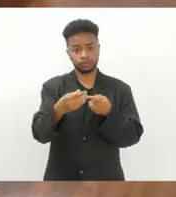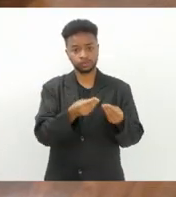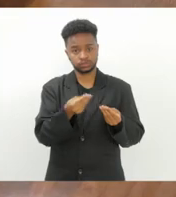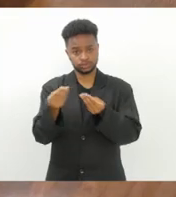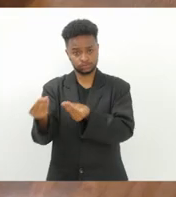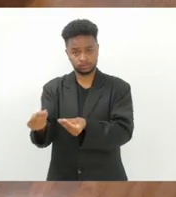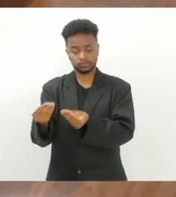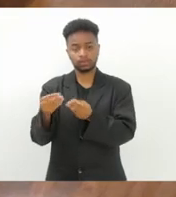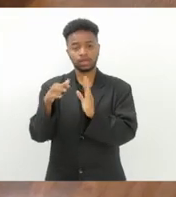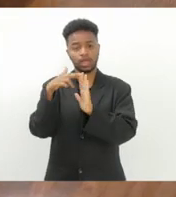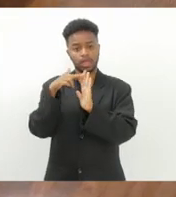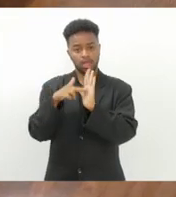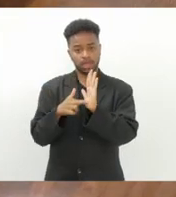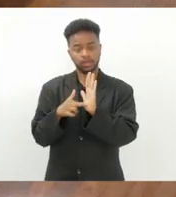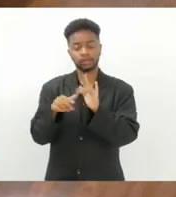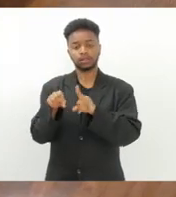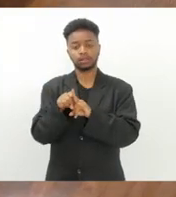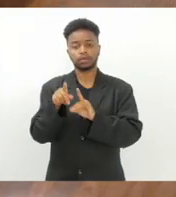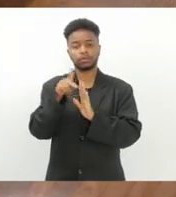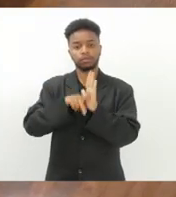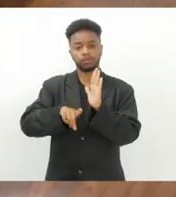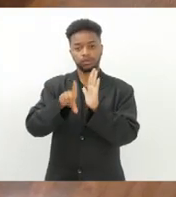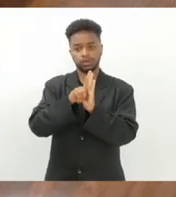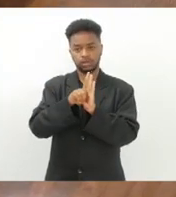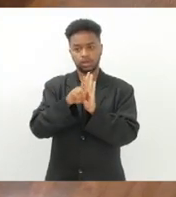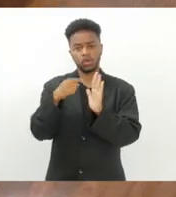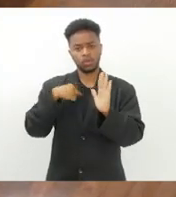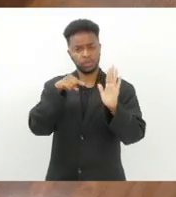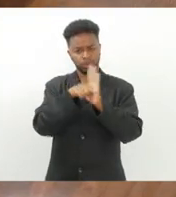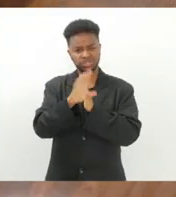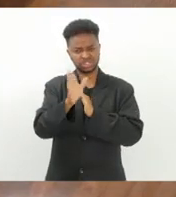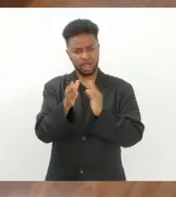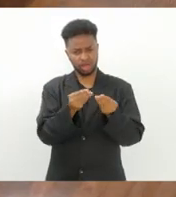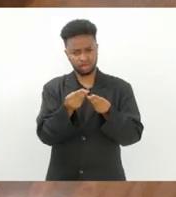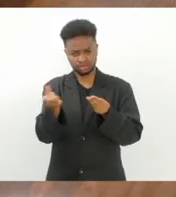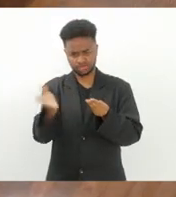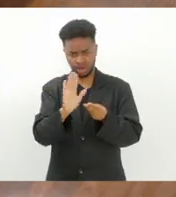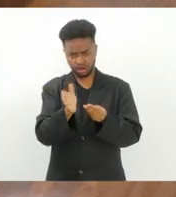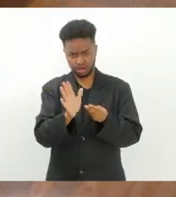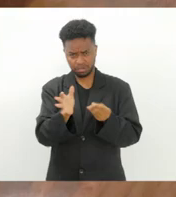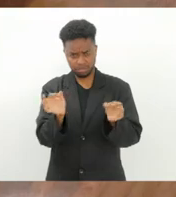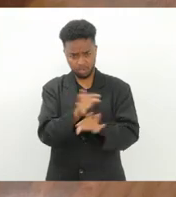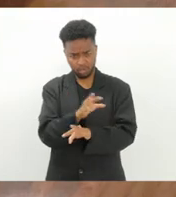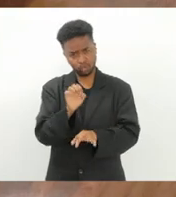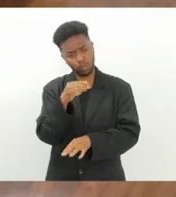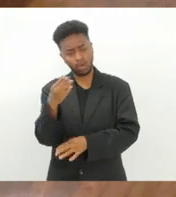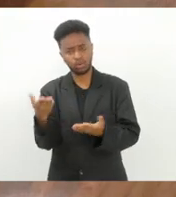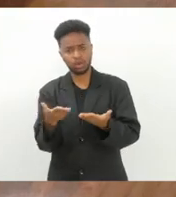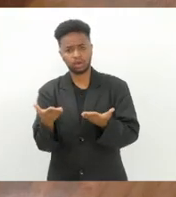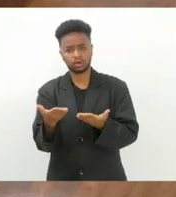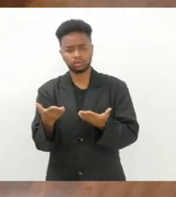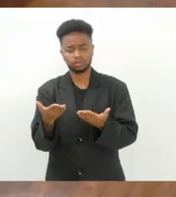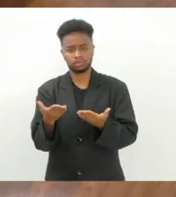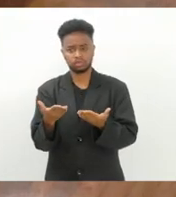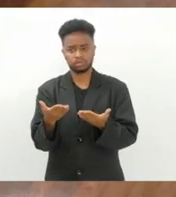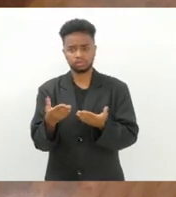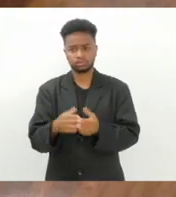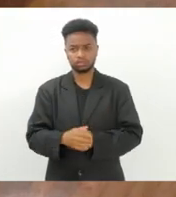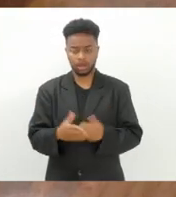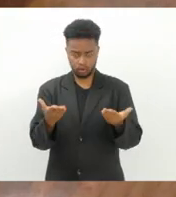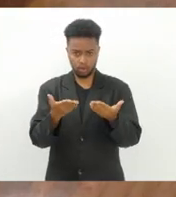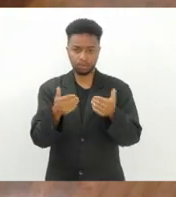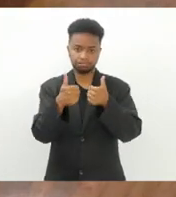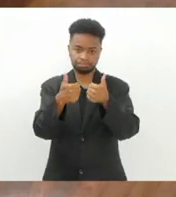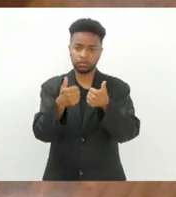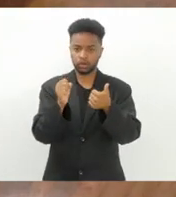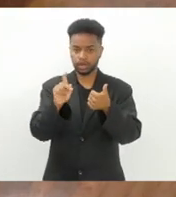o decálogo e o projeto de lei. Eu pergunto, já foi distribuído, Lohama, ou vai ser agora? Vai ser agora.